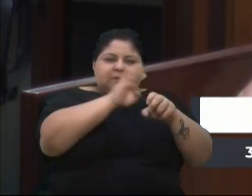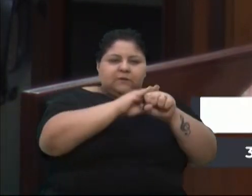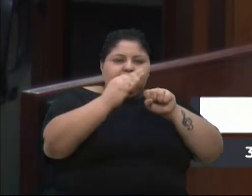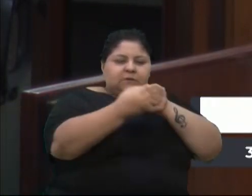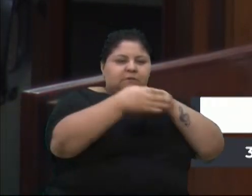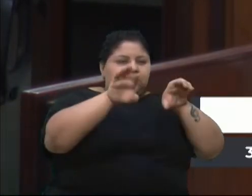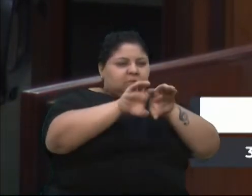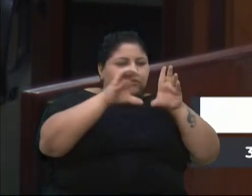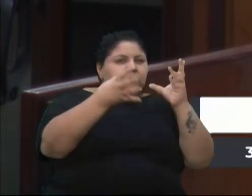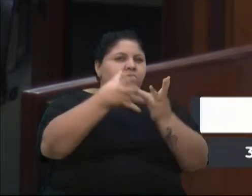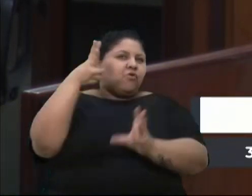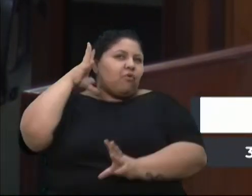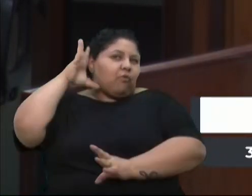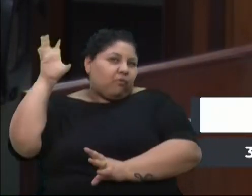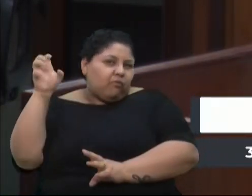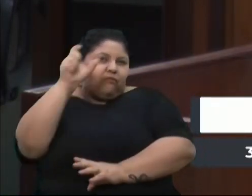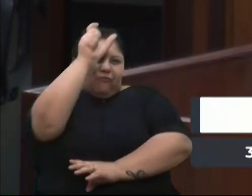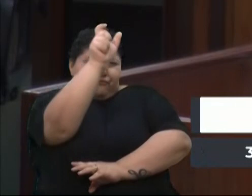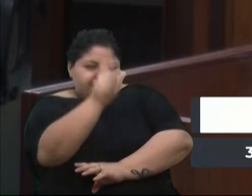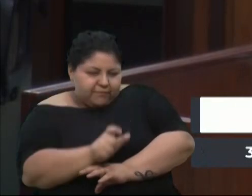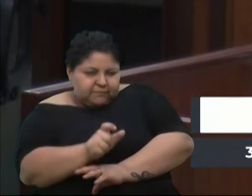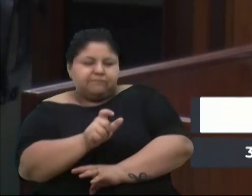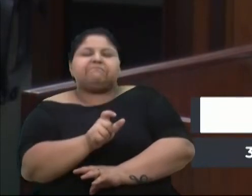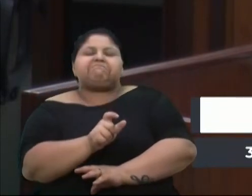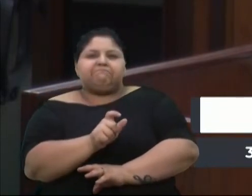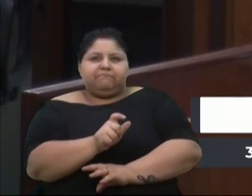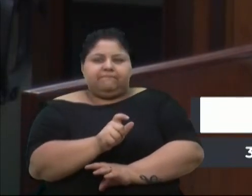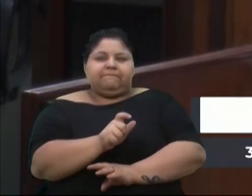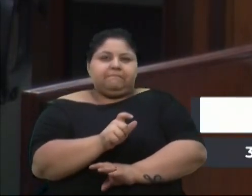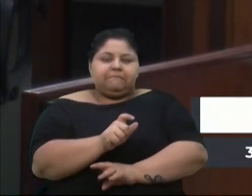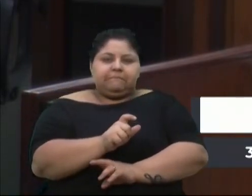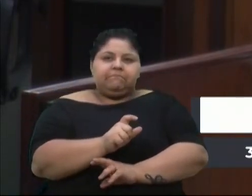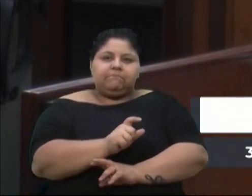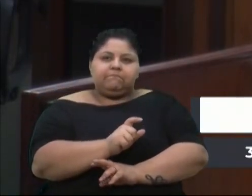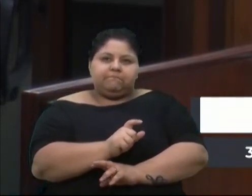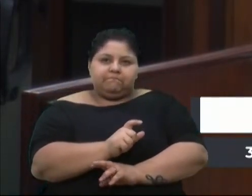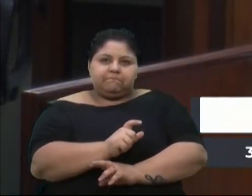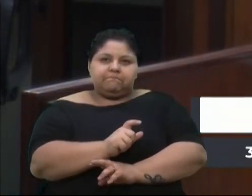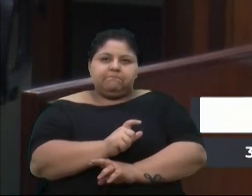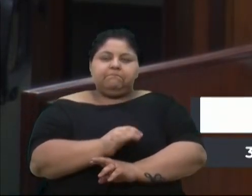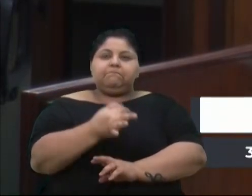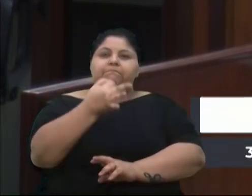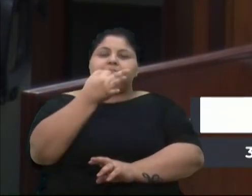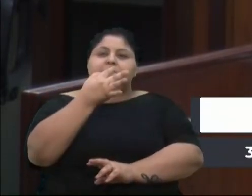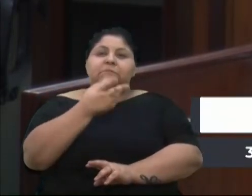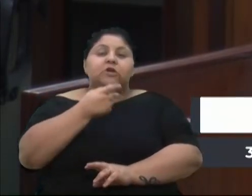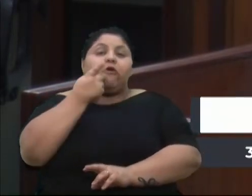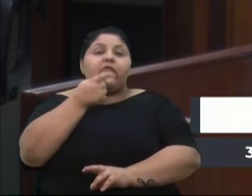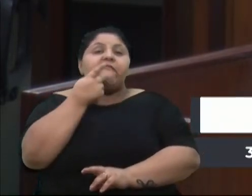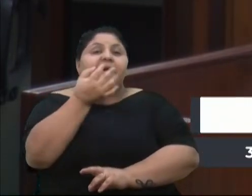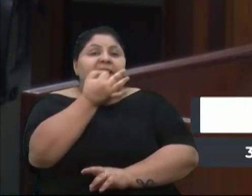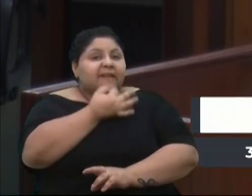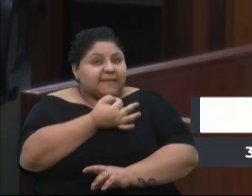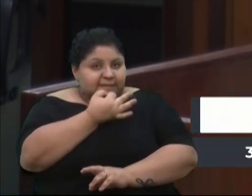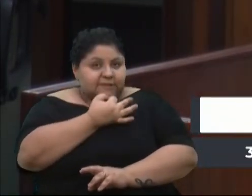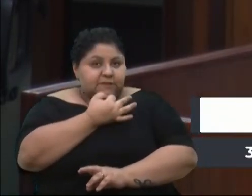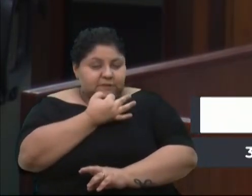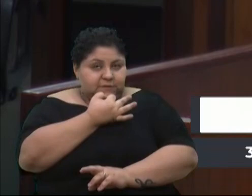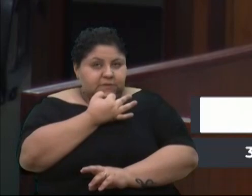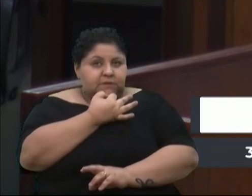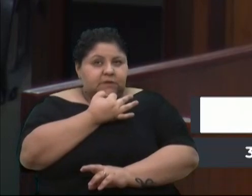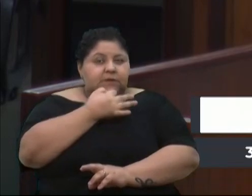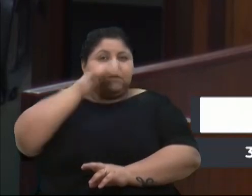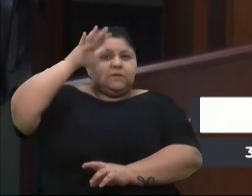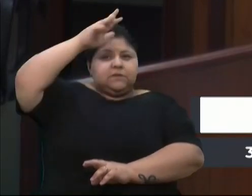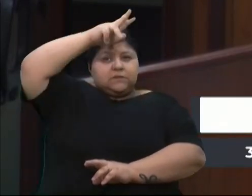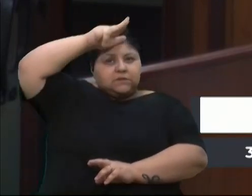a comunidade, ouvindo o povo dos bairros. O Fala Caxias, prefeito